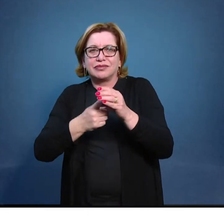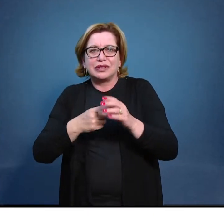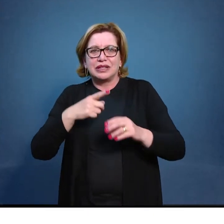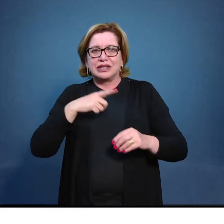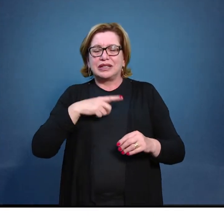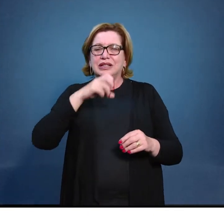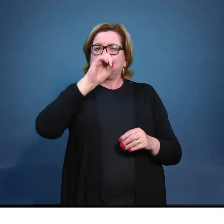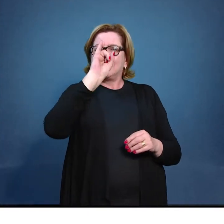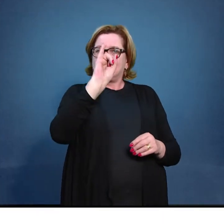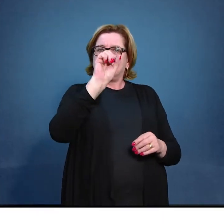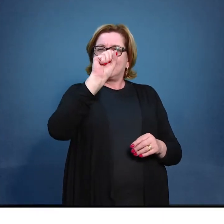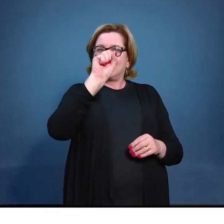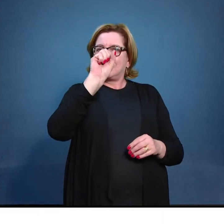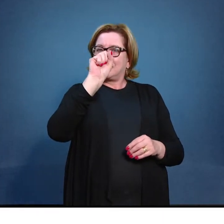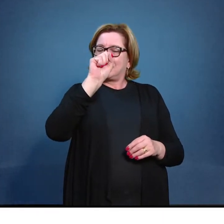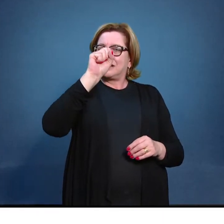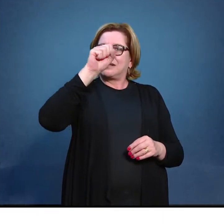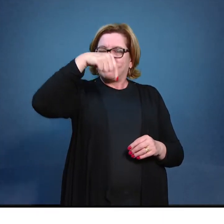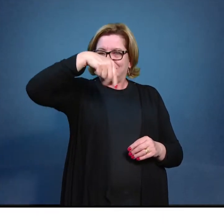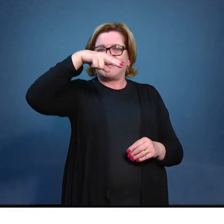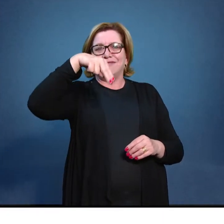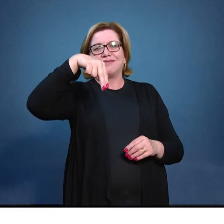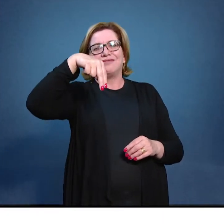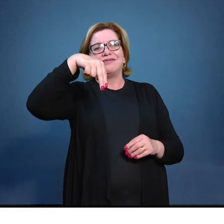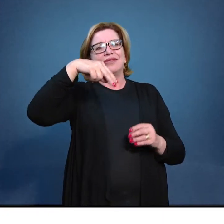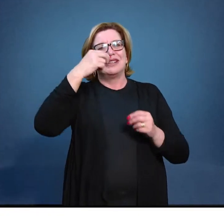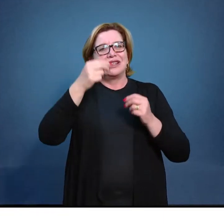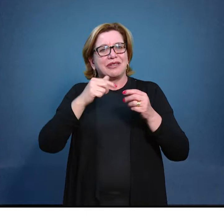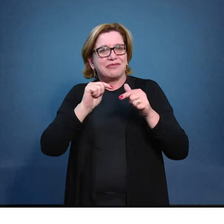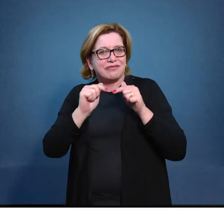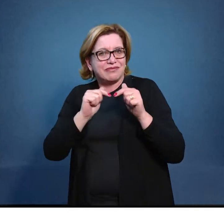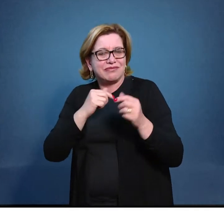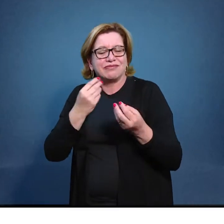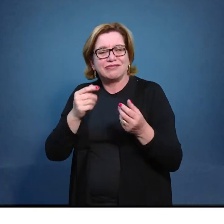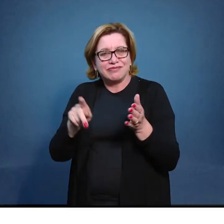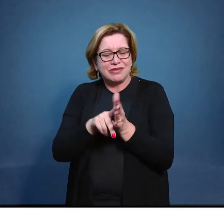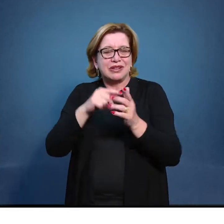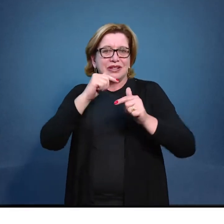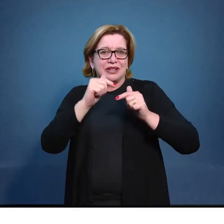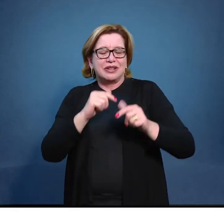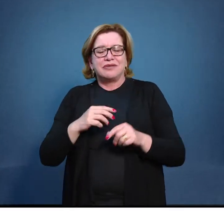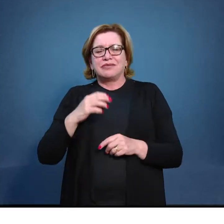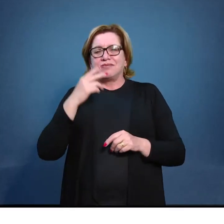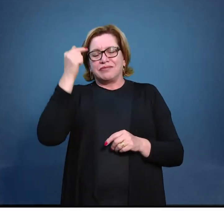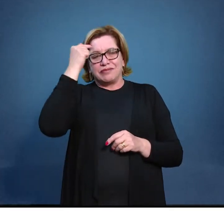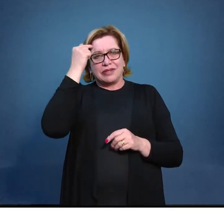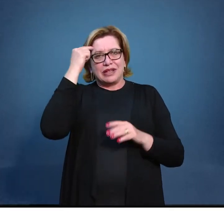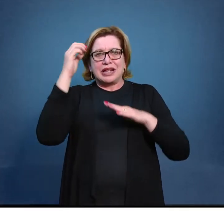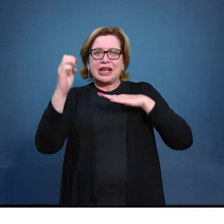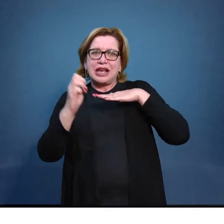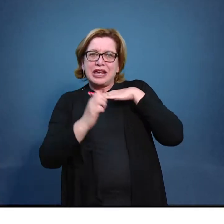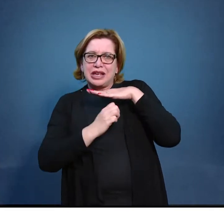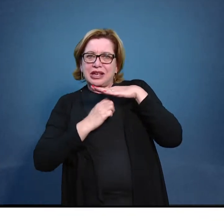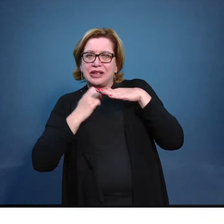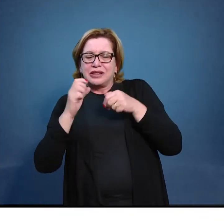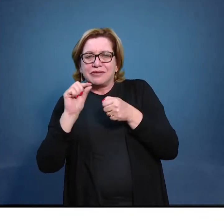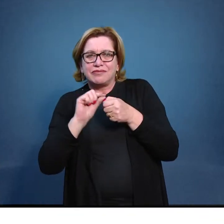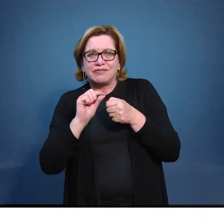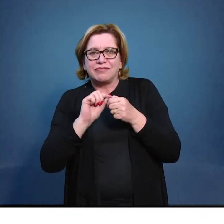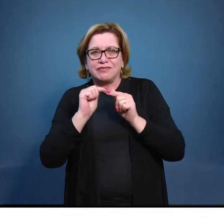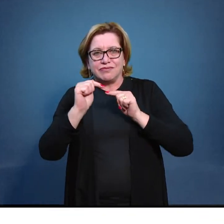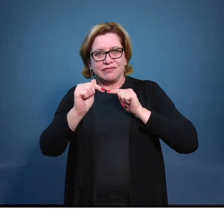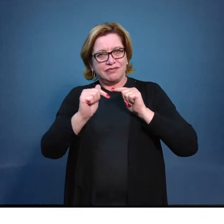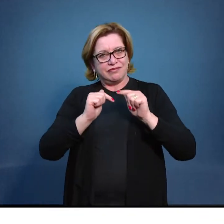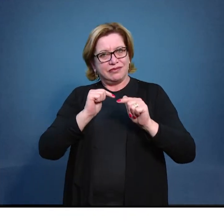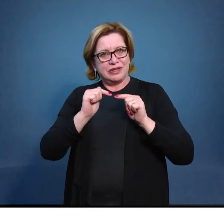o ISSQN, Imposto sobre Serviços. Então, quando uma empresa presta um serviço